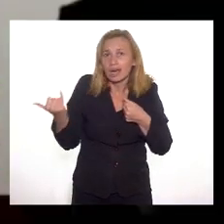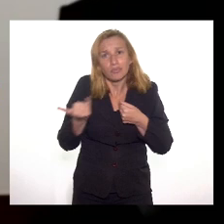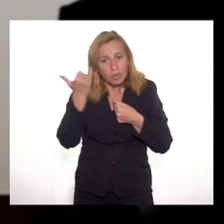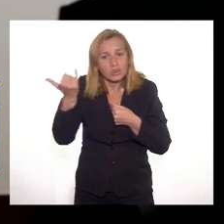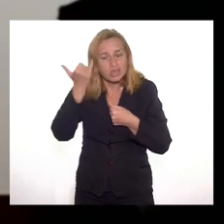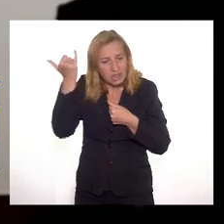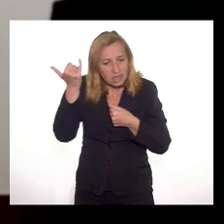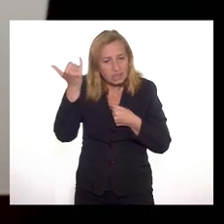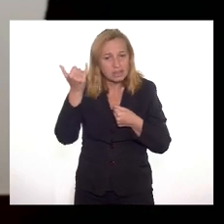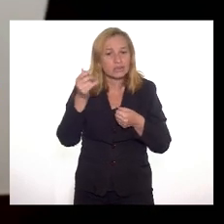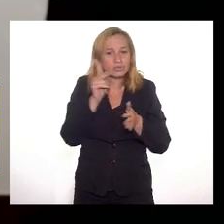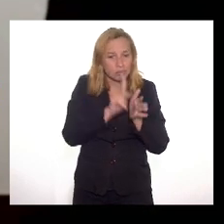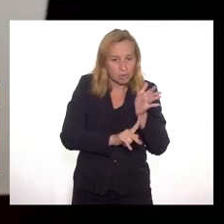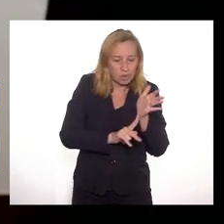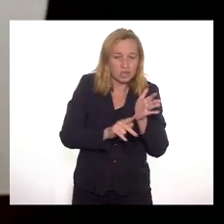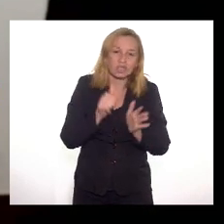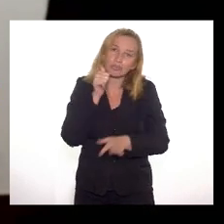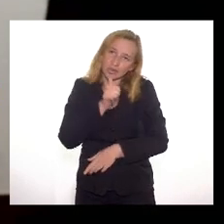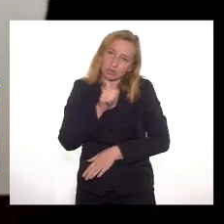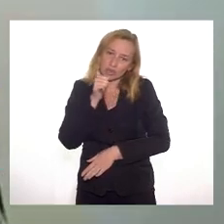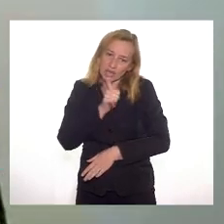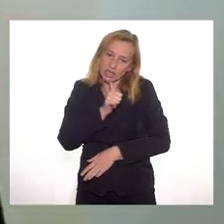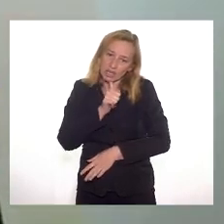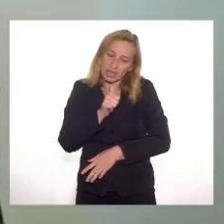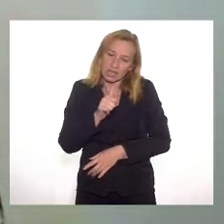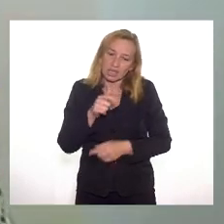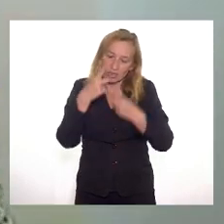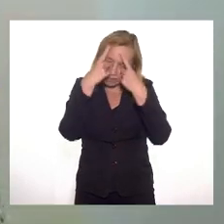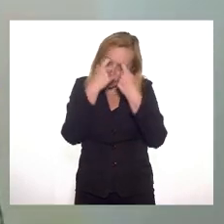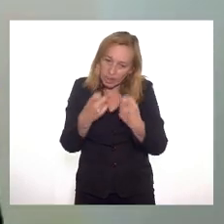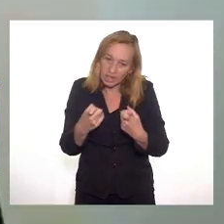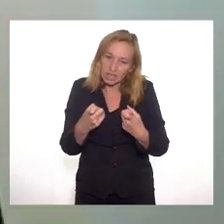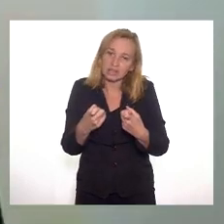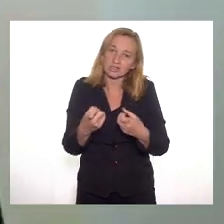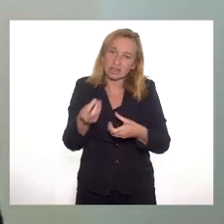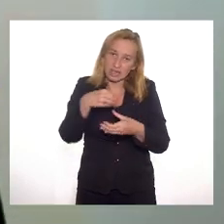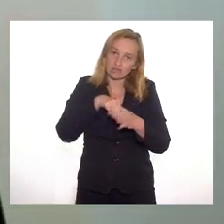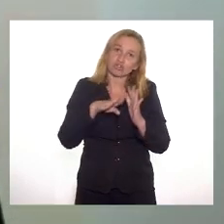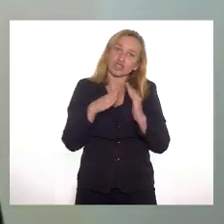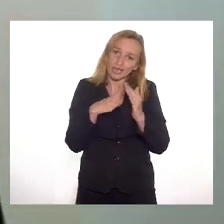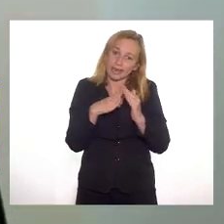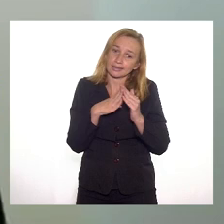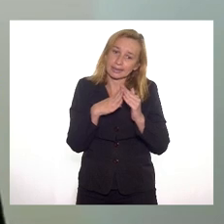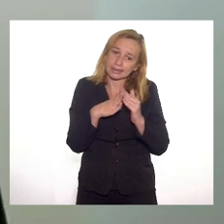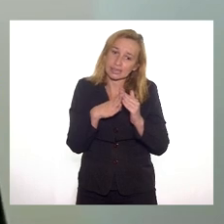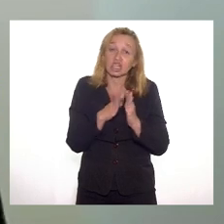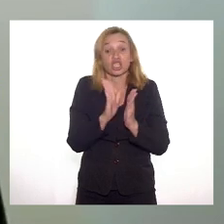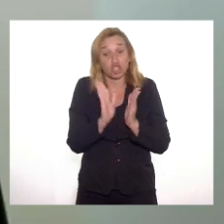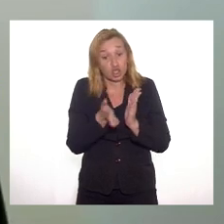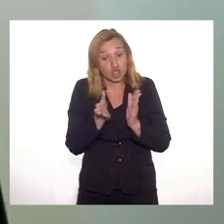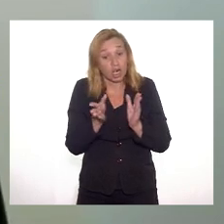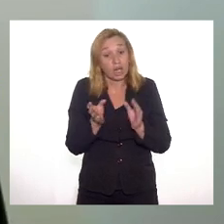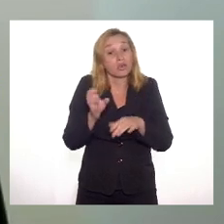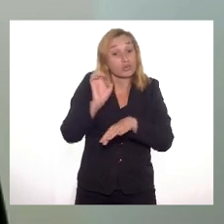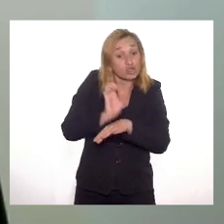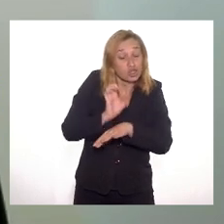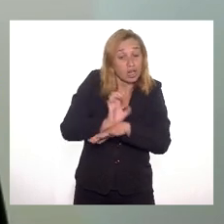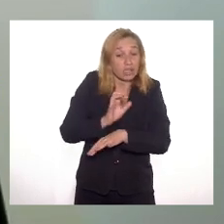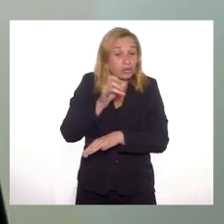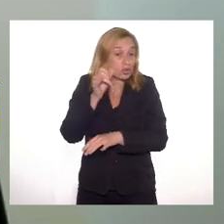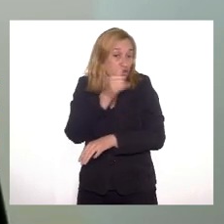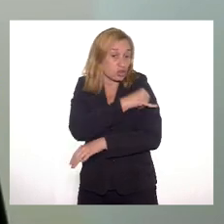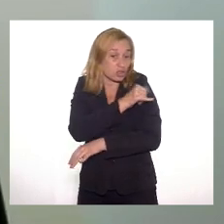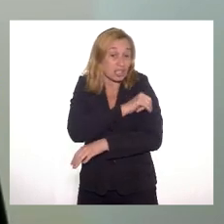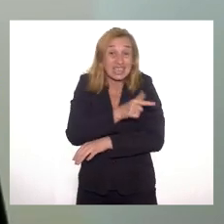importância e a relevância desse projeto para as mulheres vítimas de violência, já que, no âmbito do Estado do Rio de Janeiro, senhor presidente,